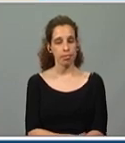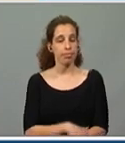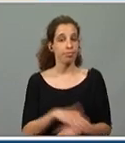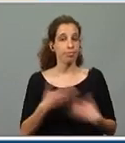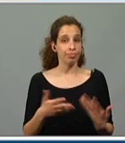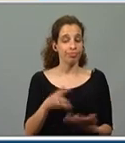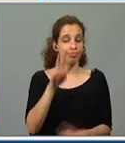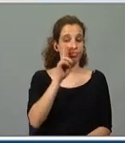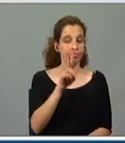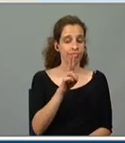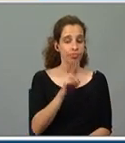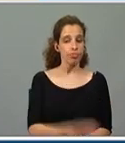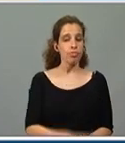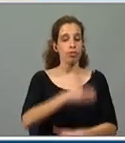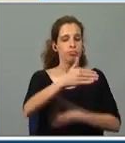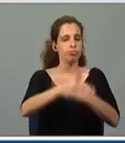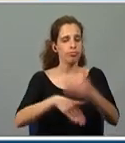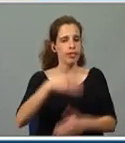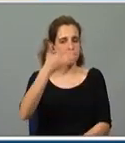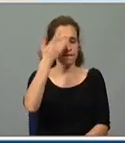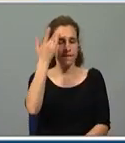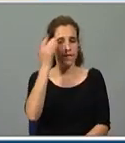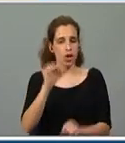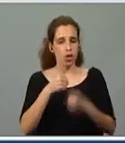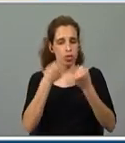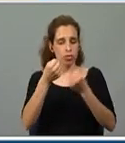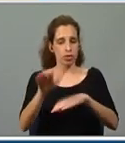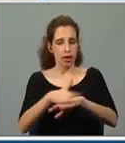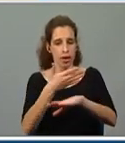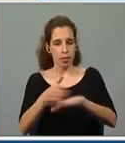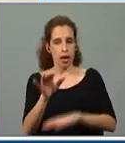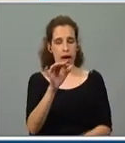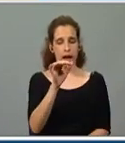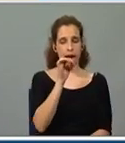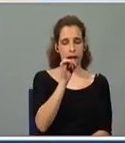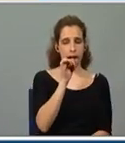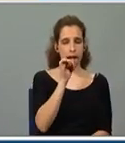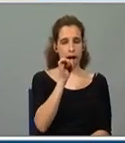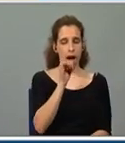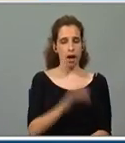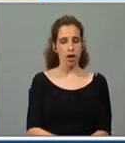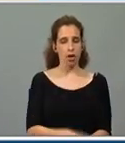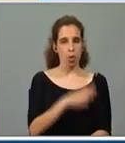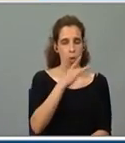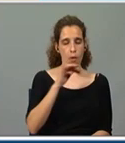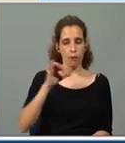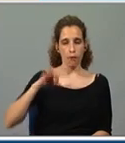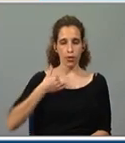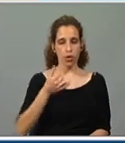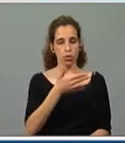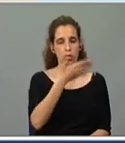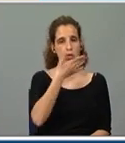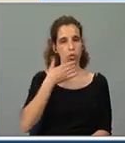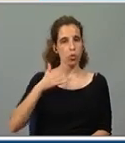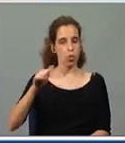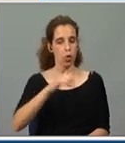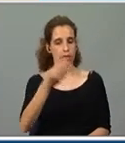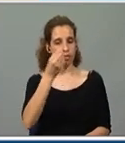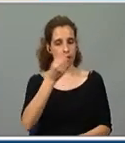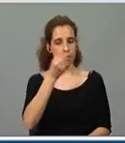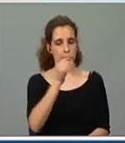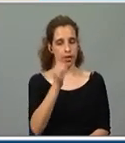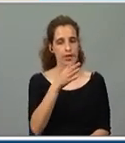Portanto, como verão, com um processo simples conseguimos separar a água com o corante verde do óleo alimentar com esta